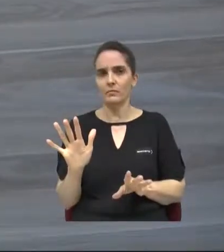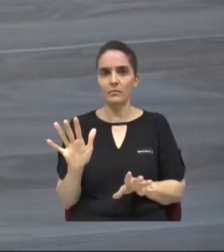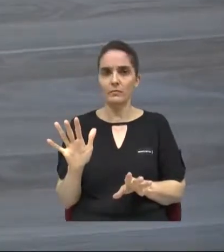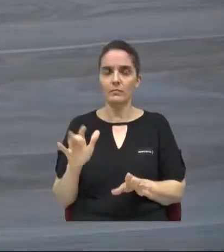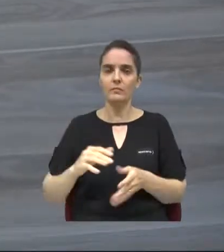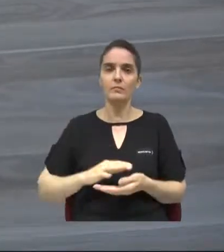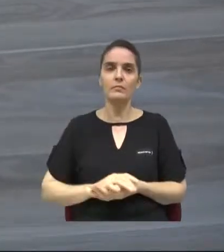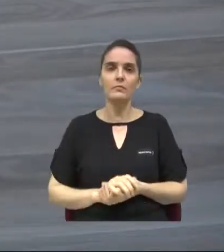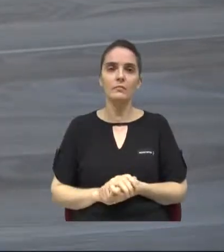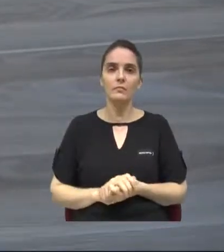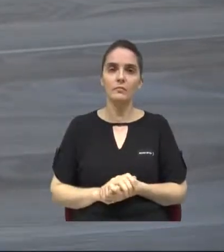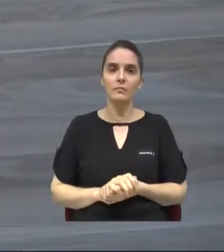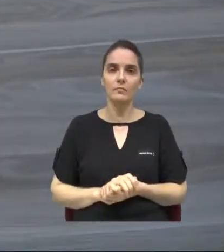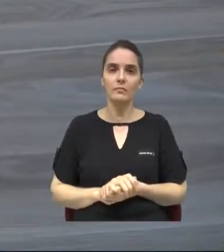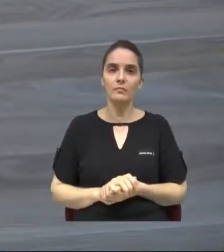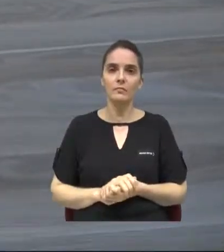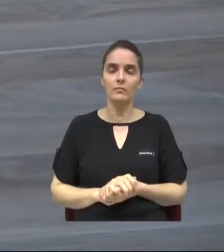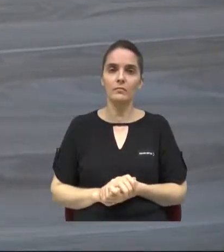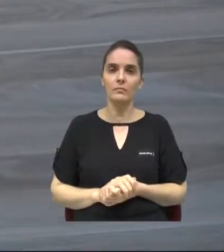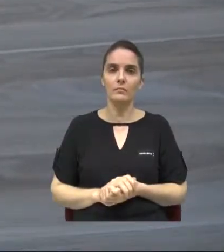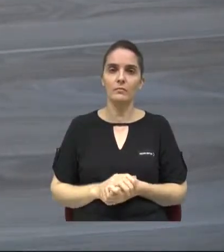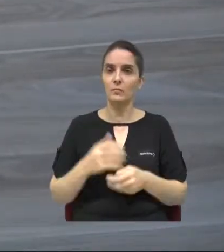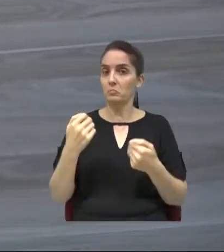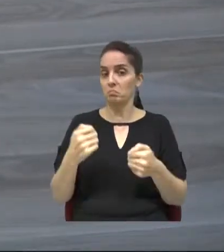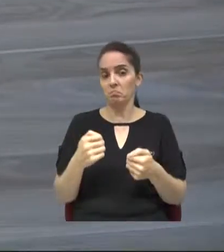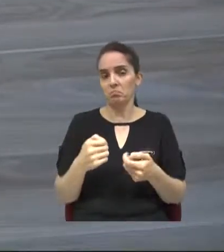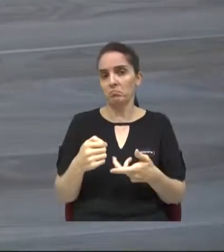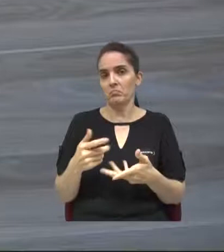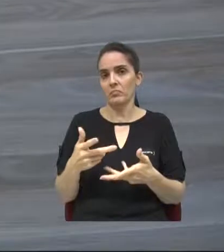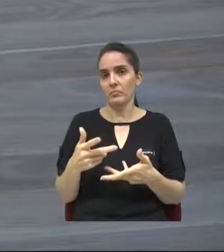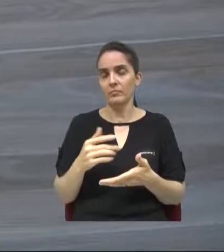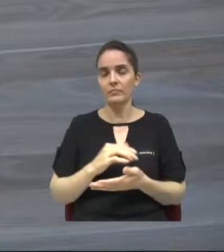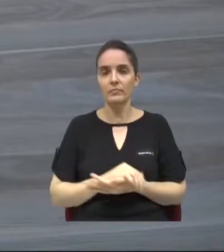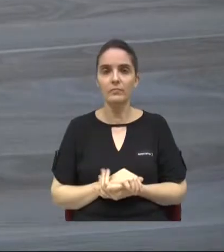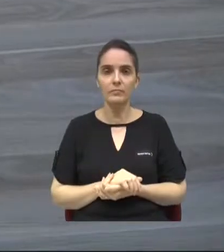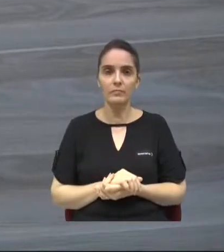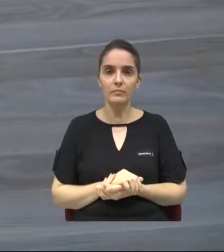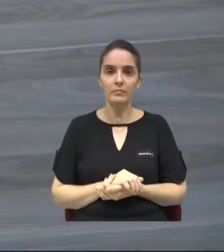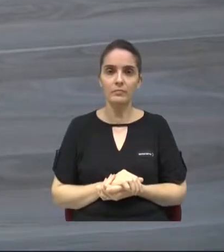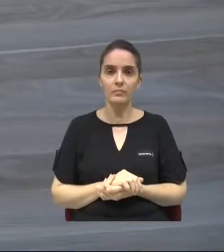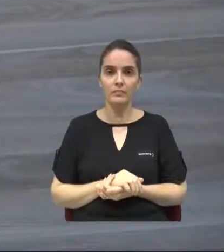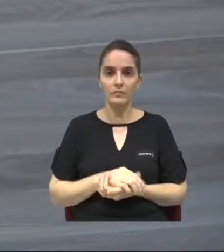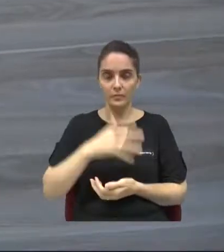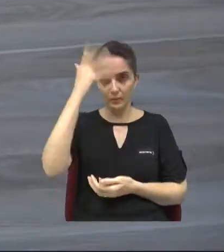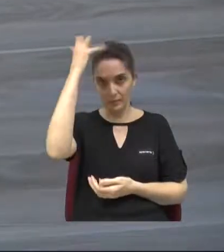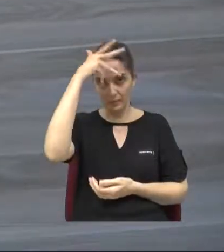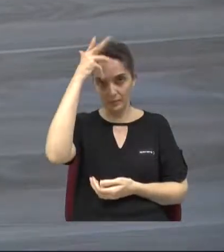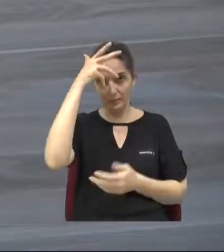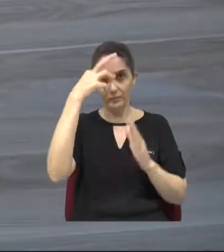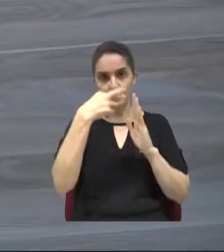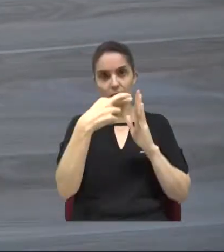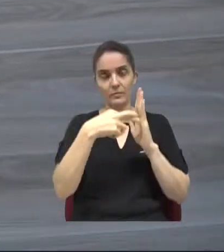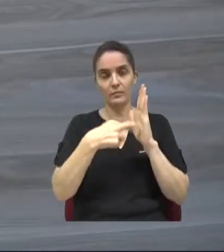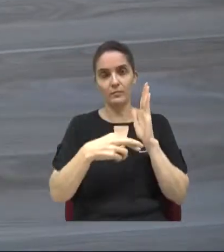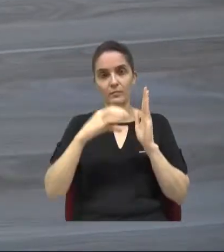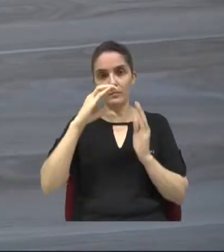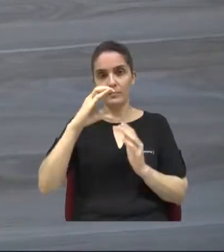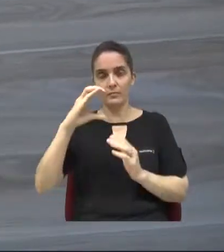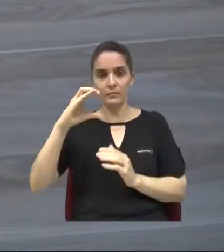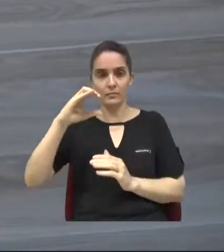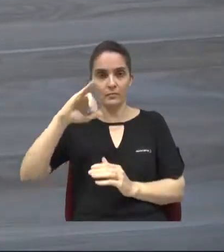buscar a ADIM que o senhor fala que necessita. Fui relatora na